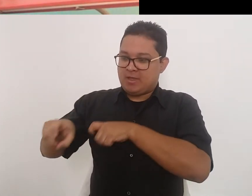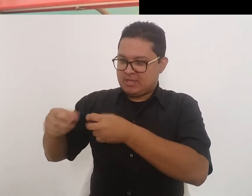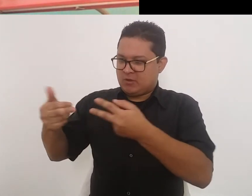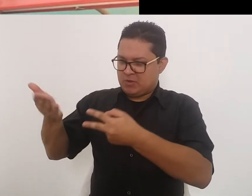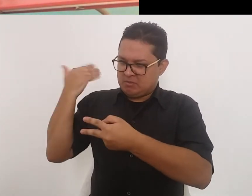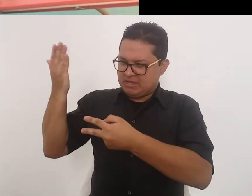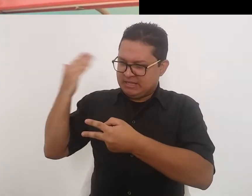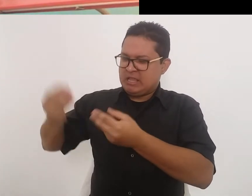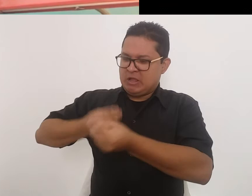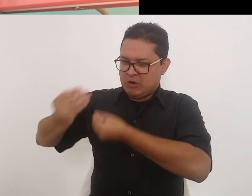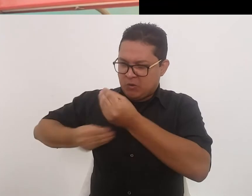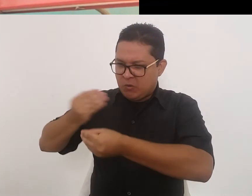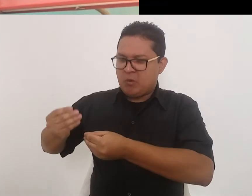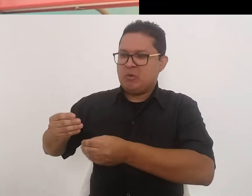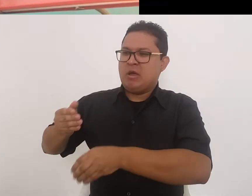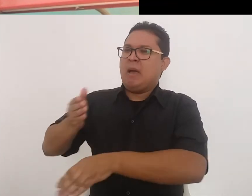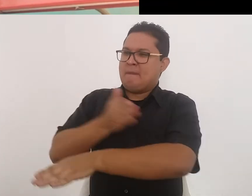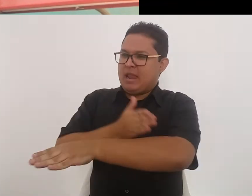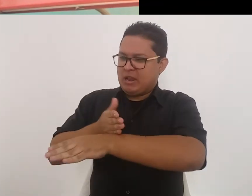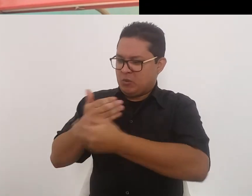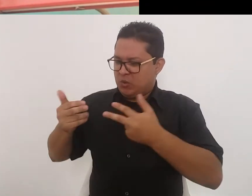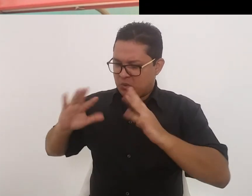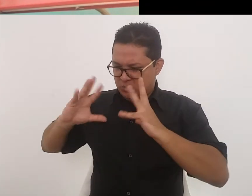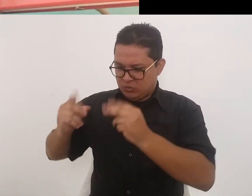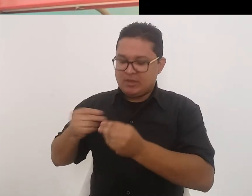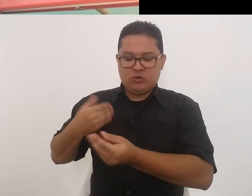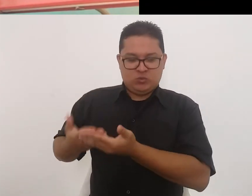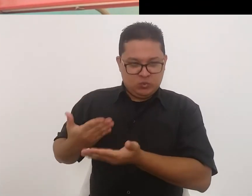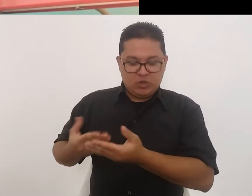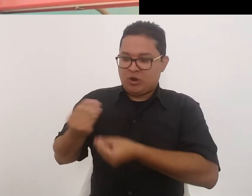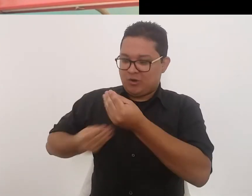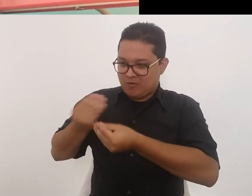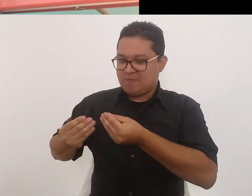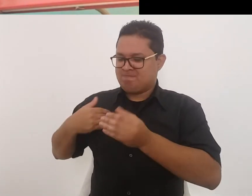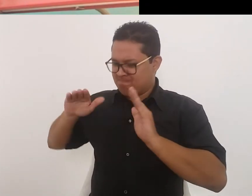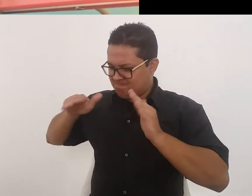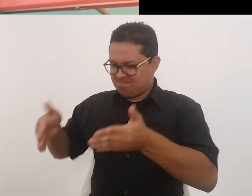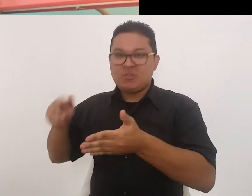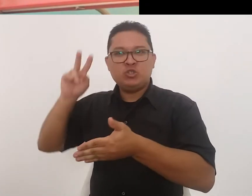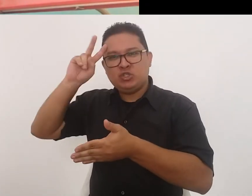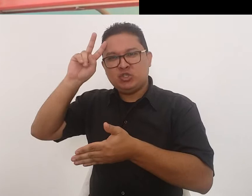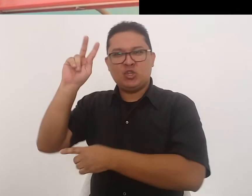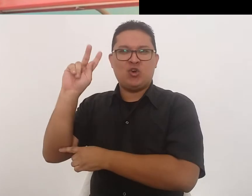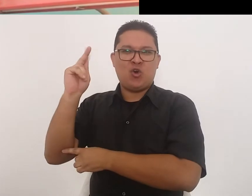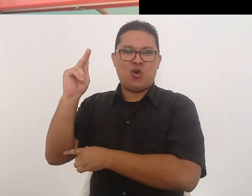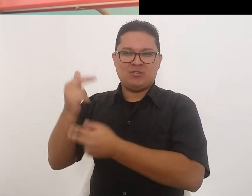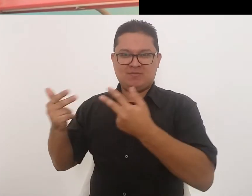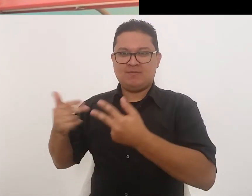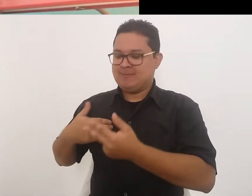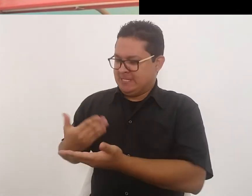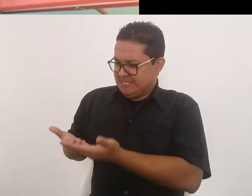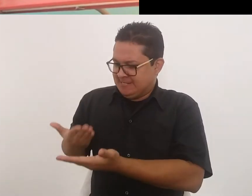durante 25 minutos eu vou buscar informações, vou fazer anotações sobre o